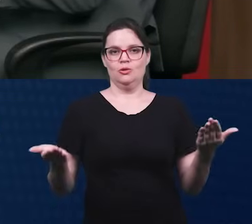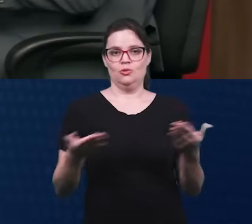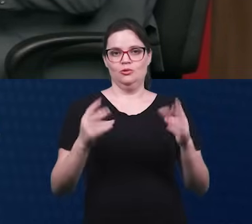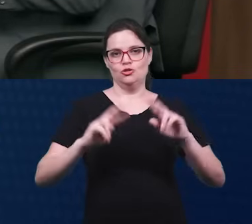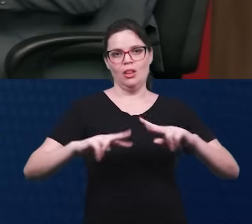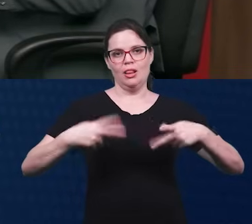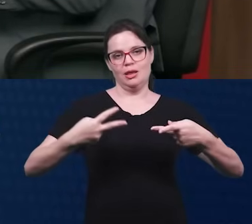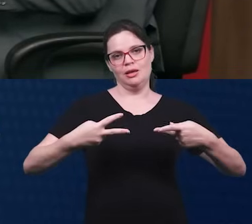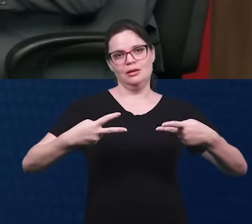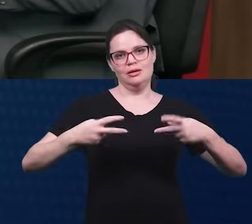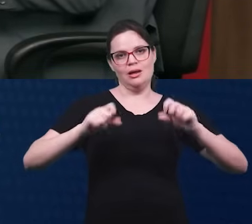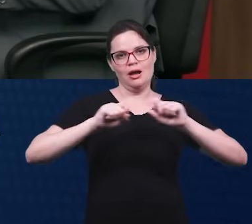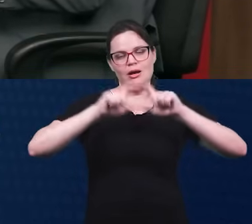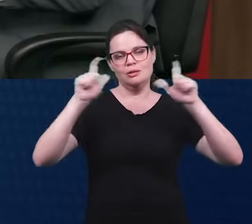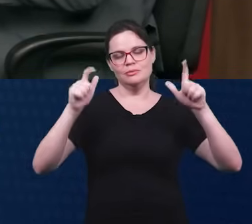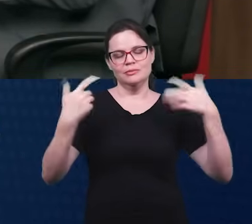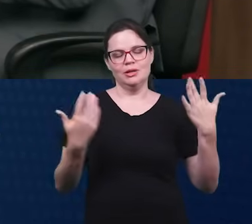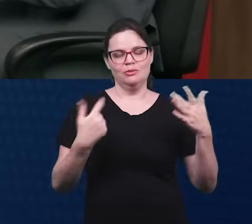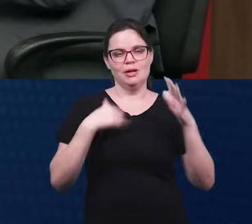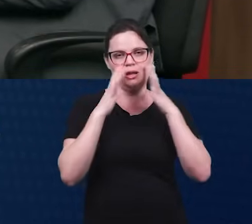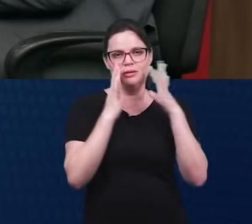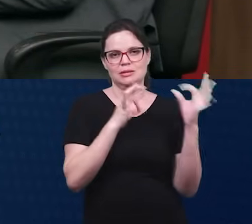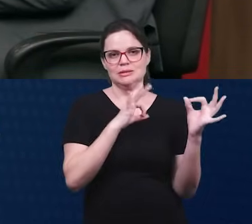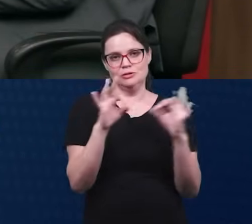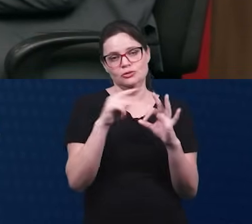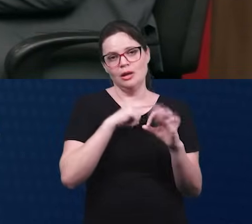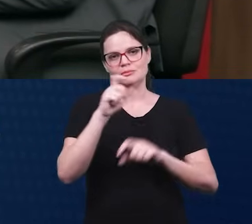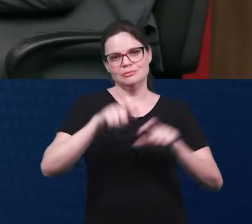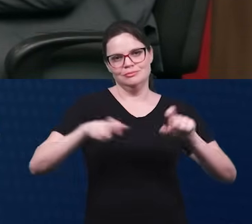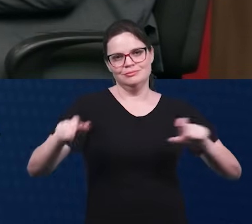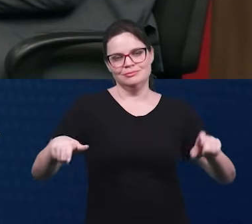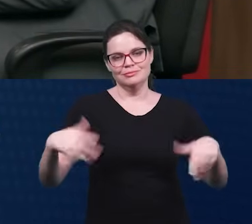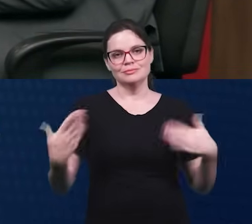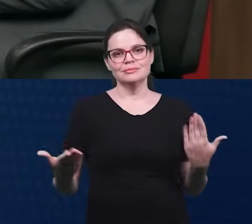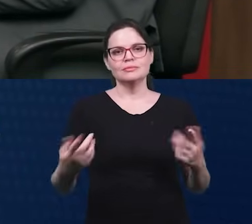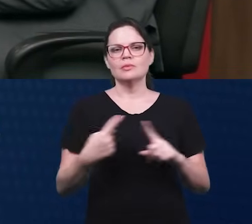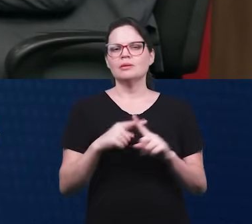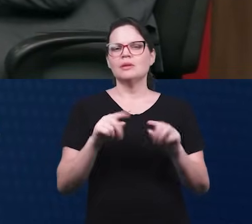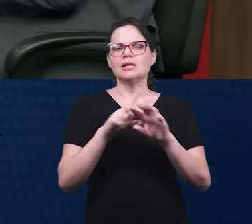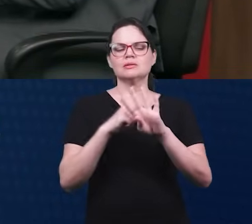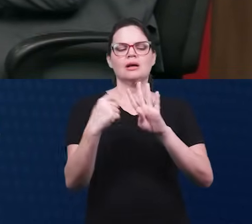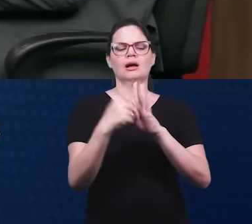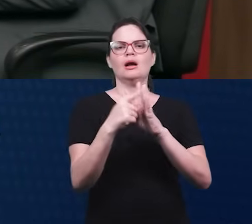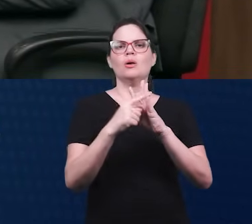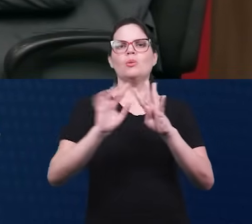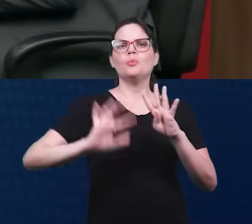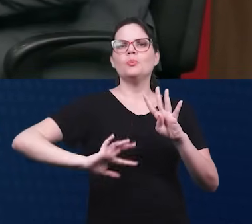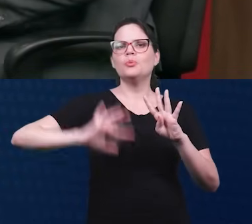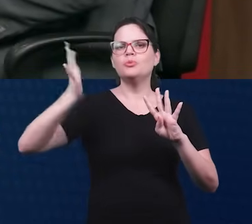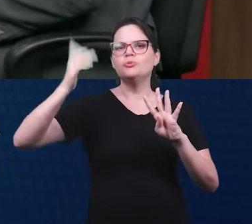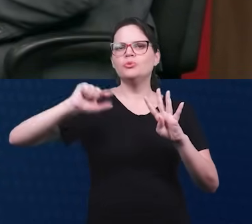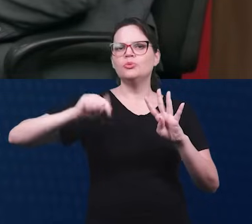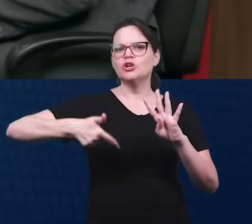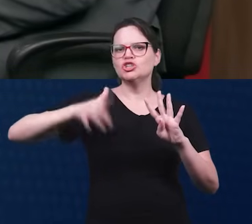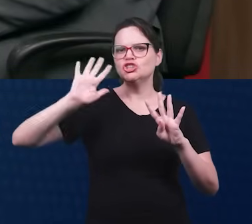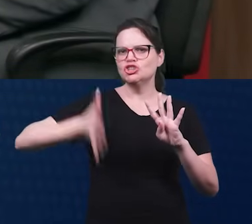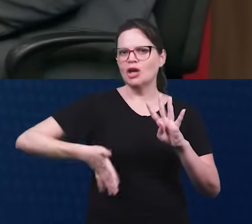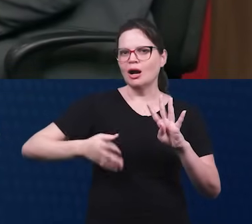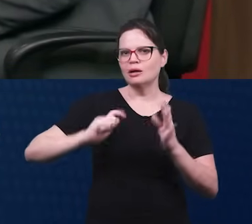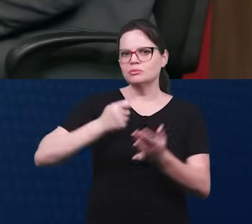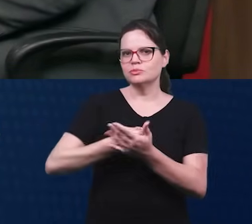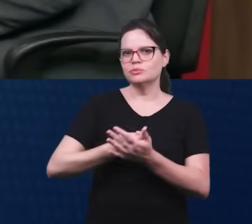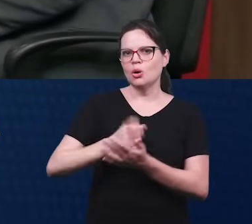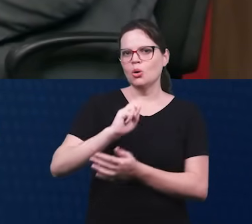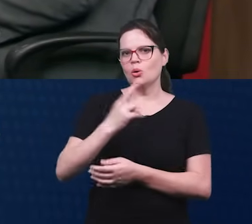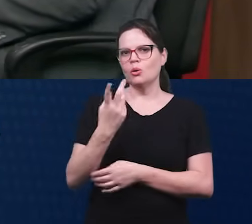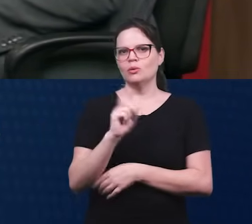link de alguém da igreja que está assistindo esse programa. Essa 4ª trombeta, ela já tocou?